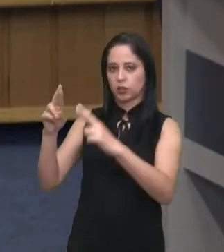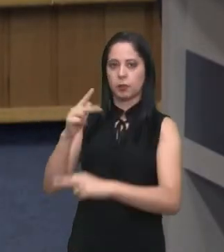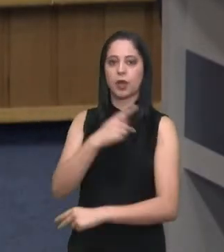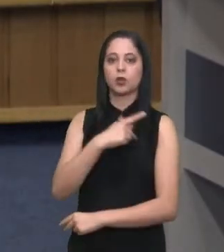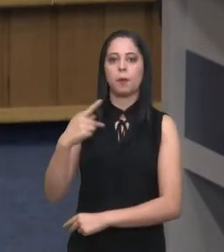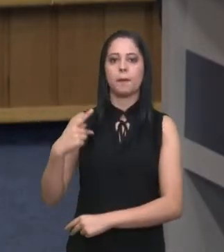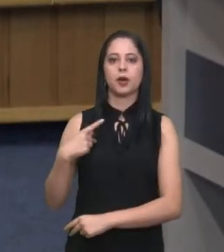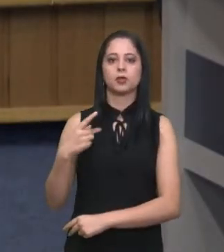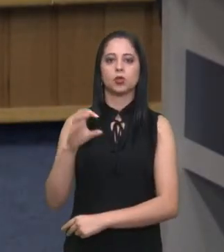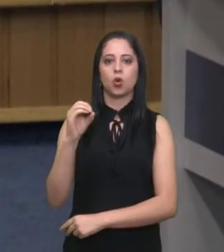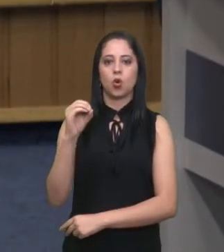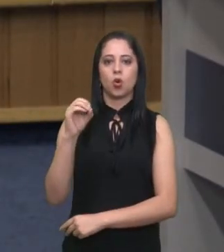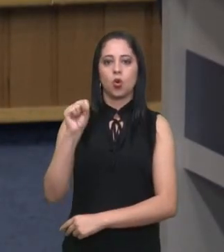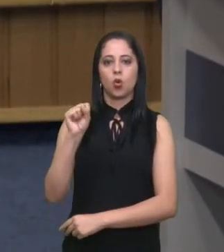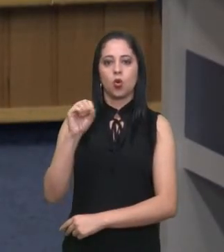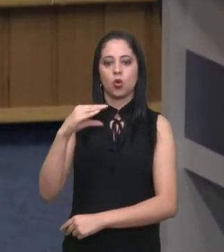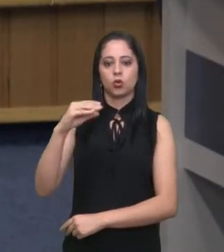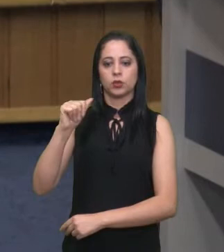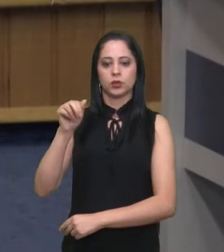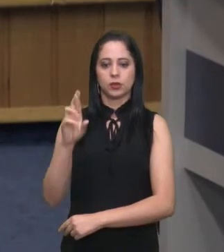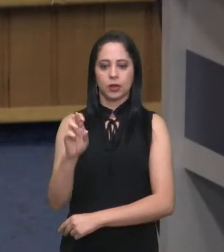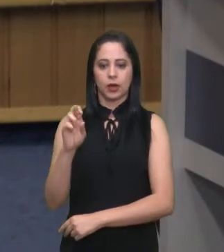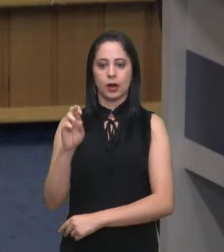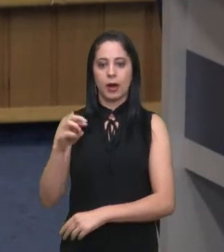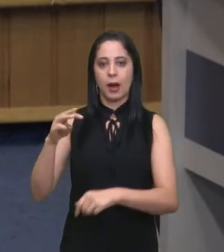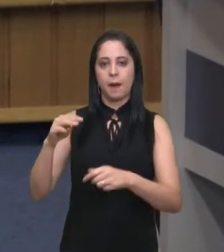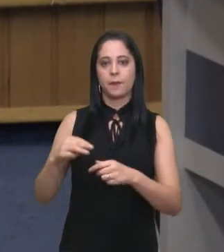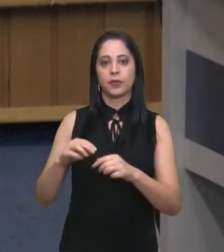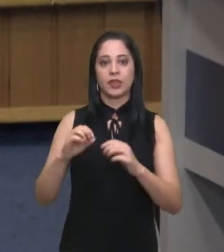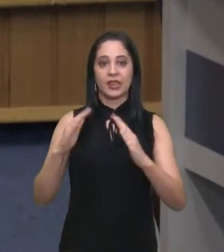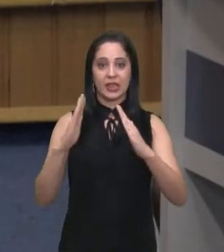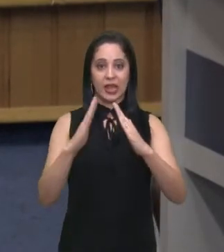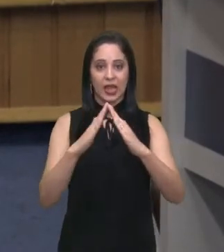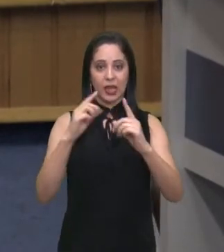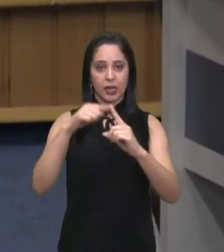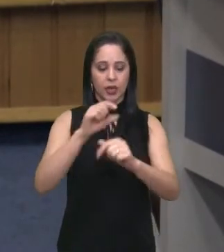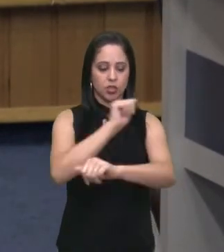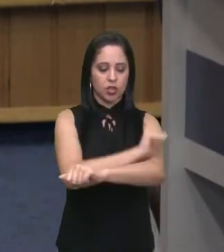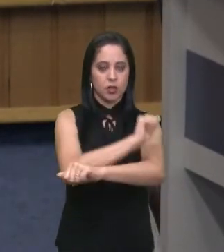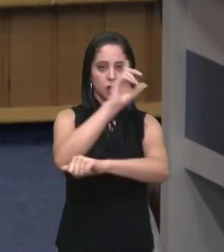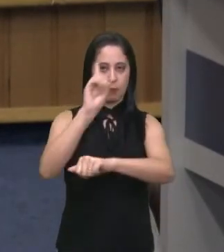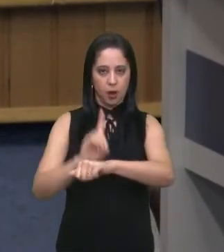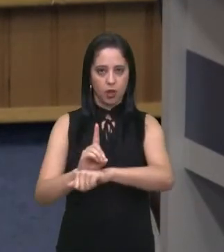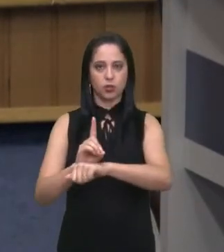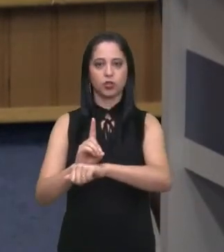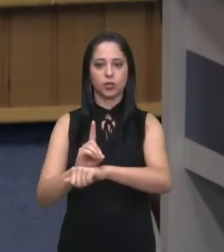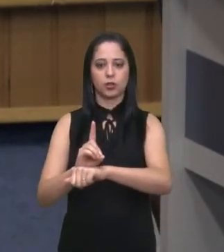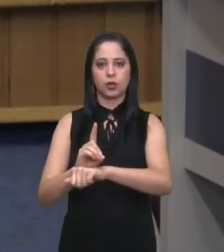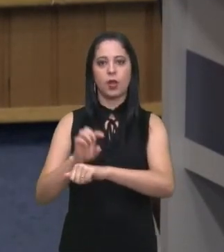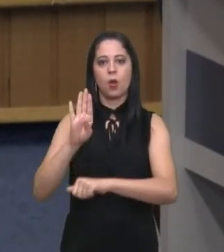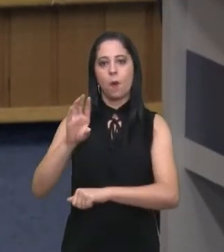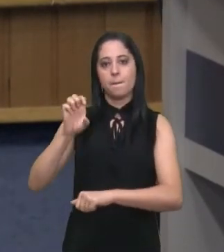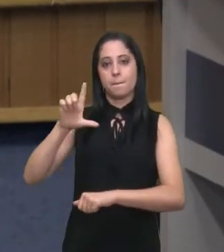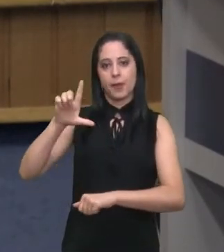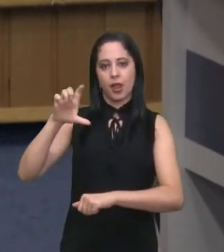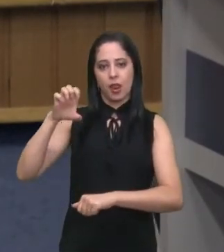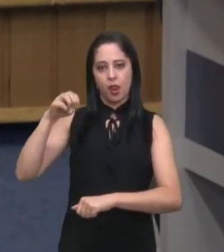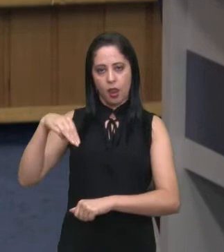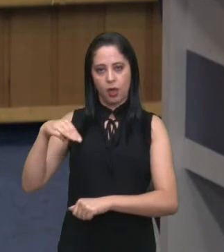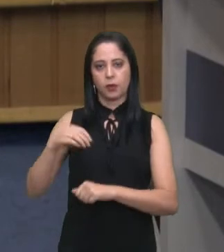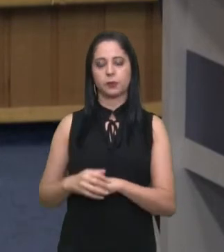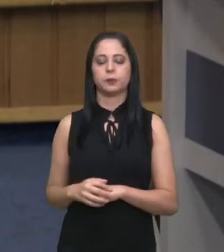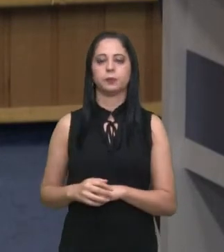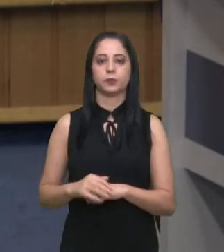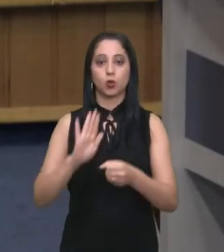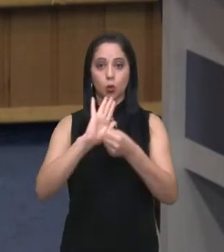Oscar Alves de Souza, membro da Igreja Evangélica Assembleia de Deus, Ministério de Belém, lá do Galo